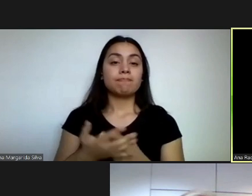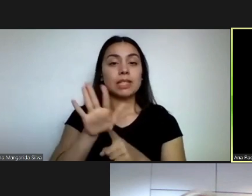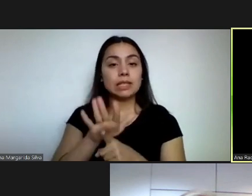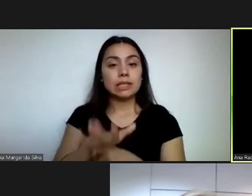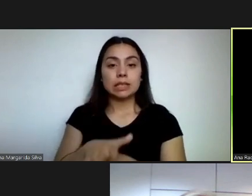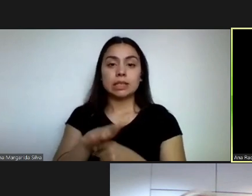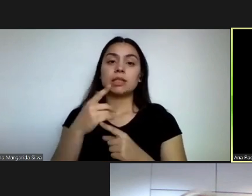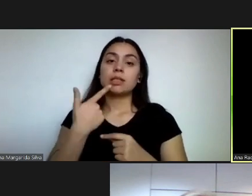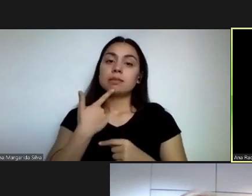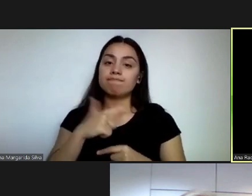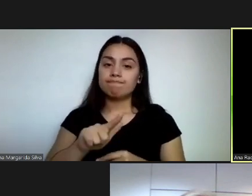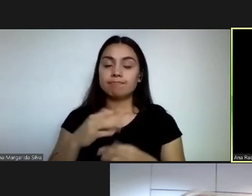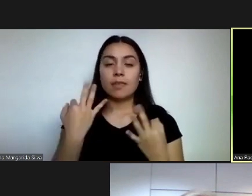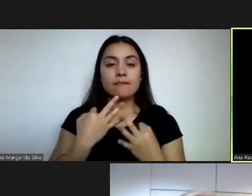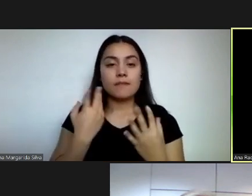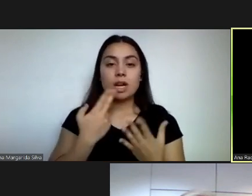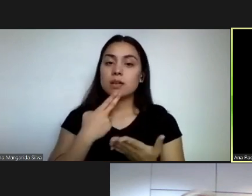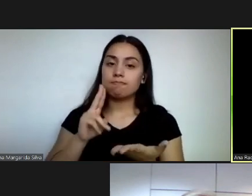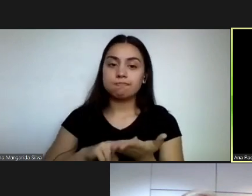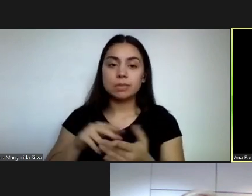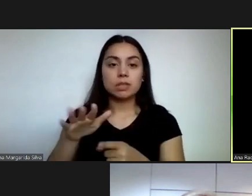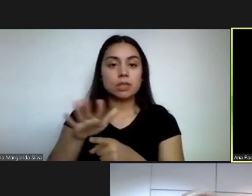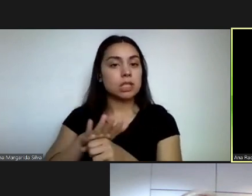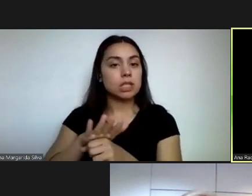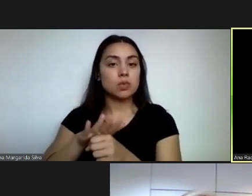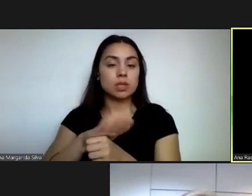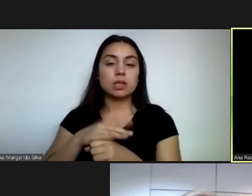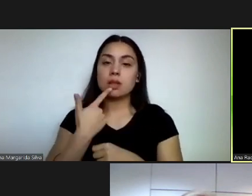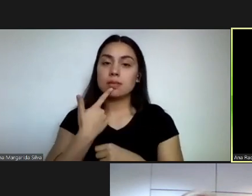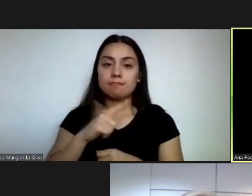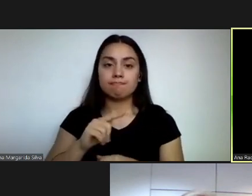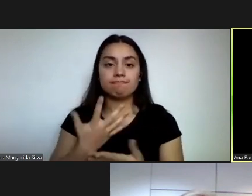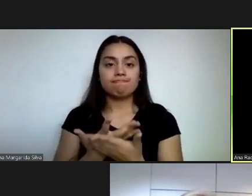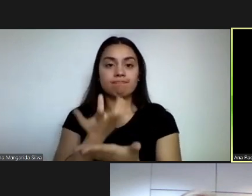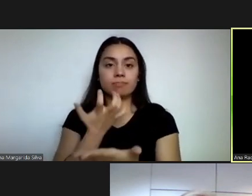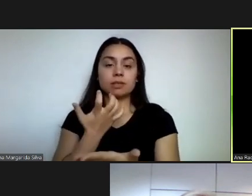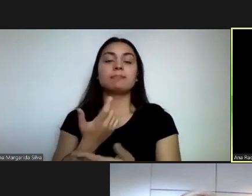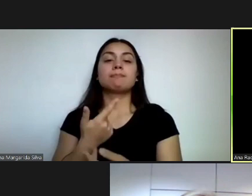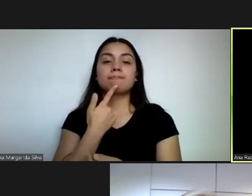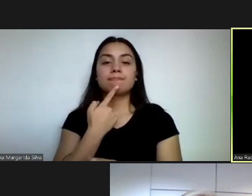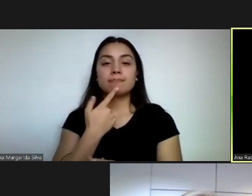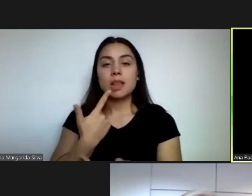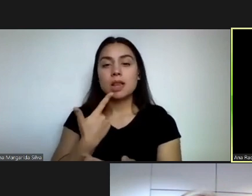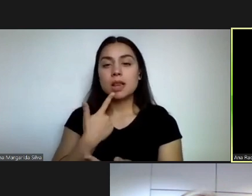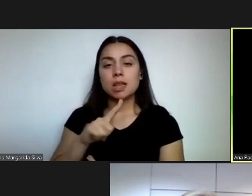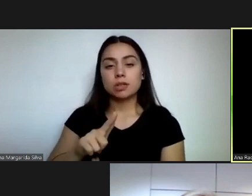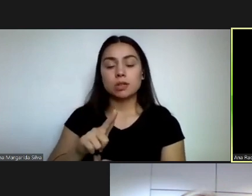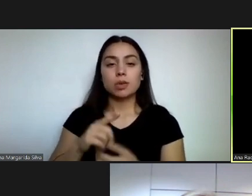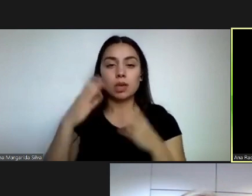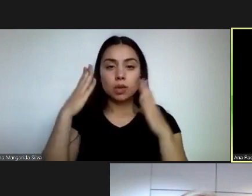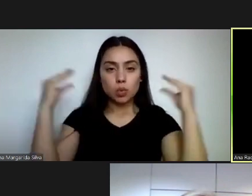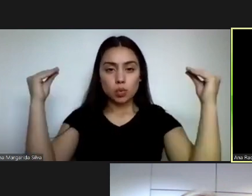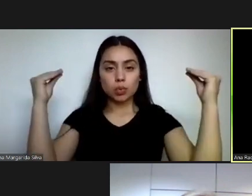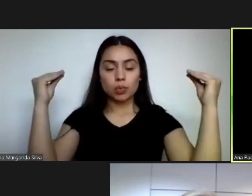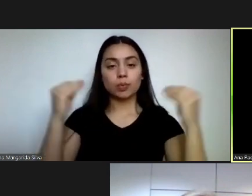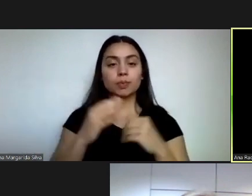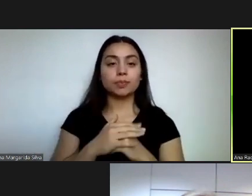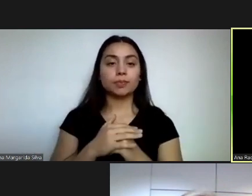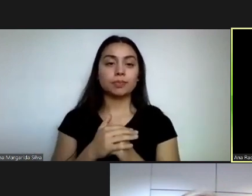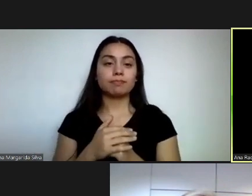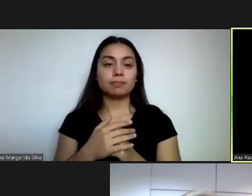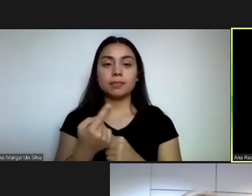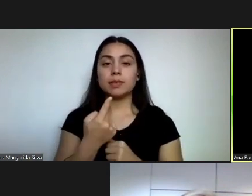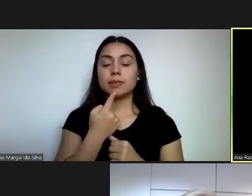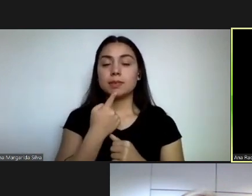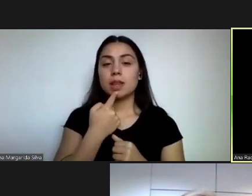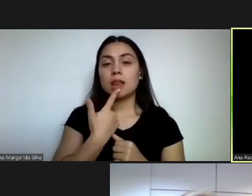uma realidade que saltou automaticamente à vista, até porque a língua turca, que é de onde estes eram